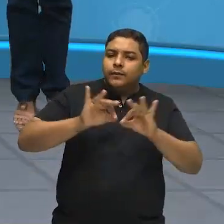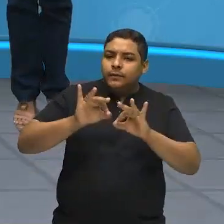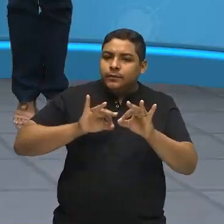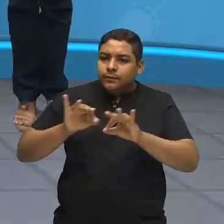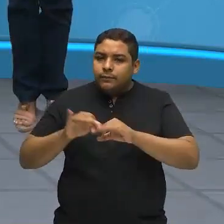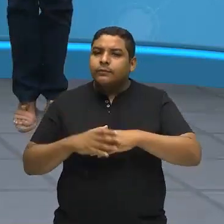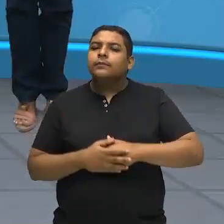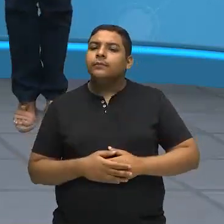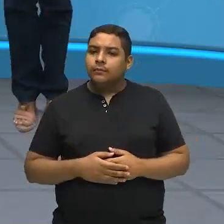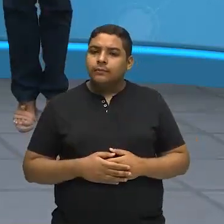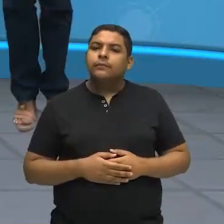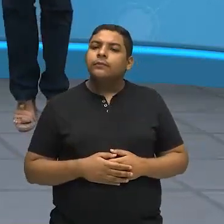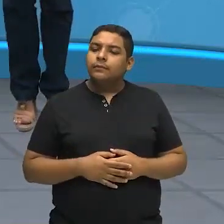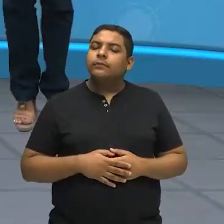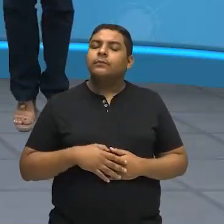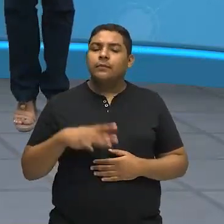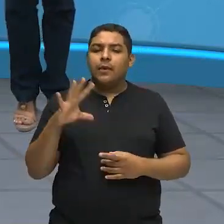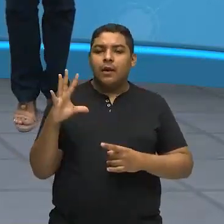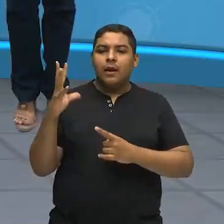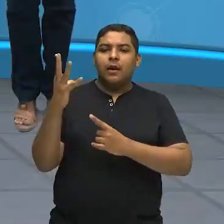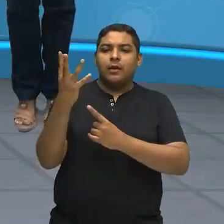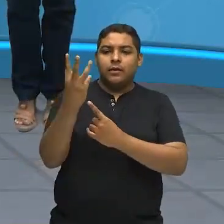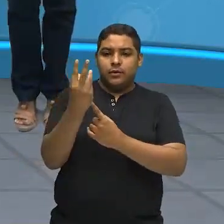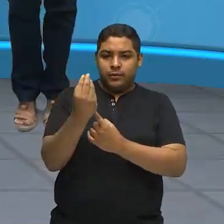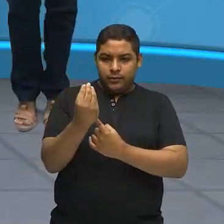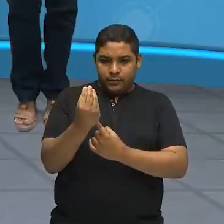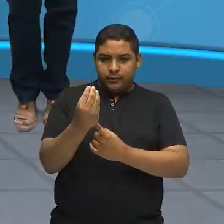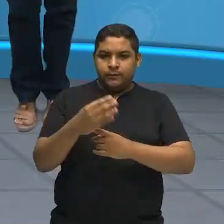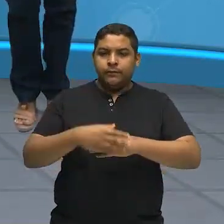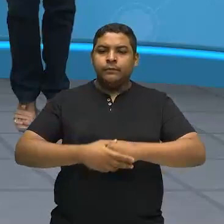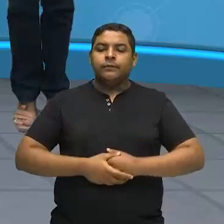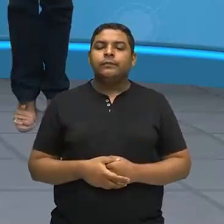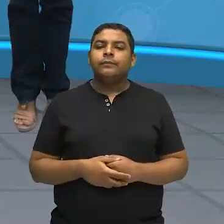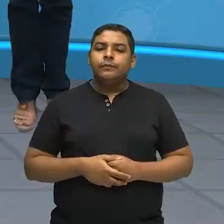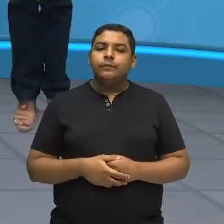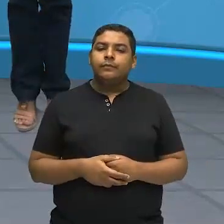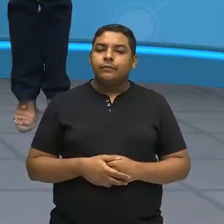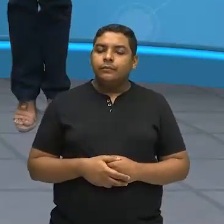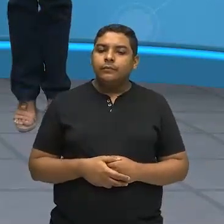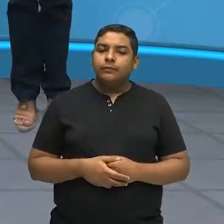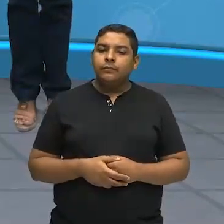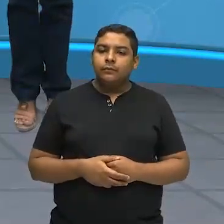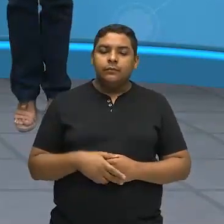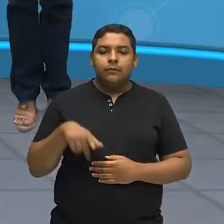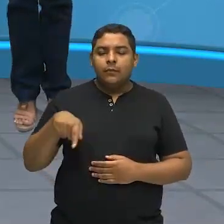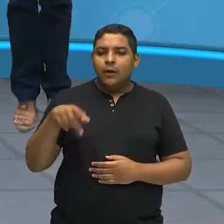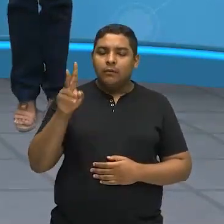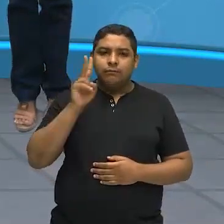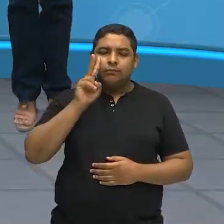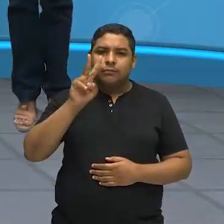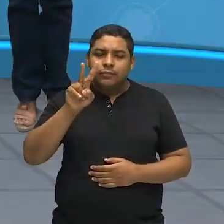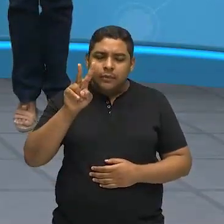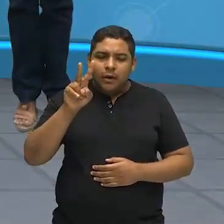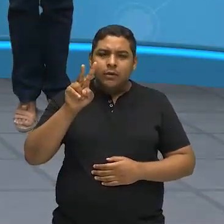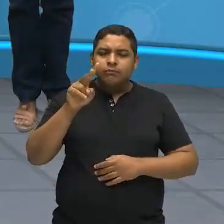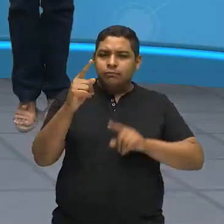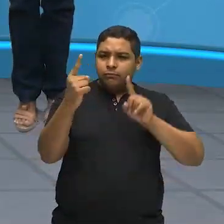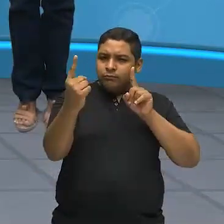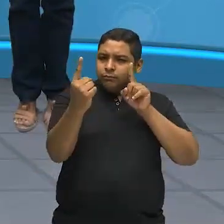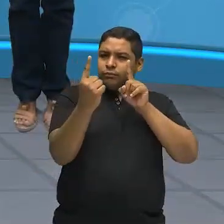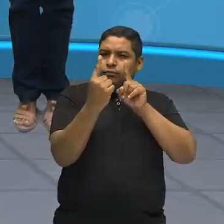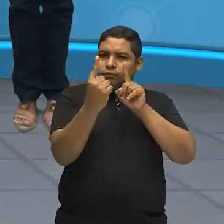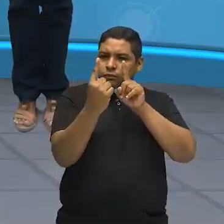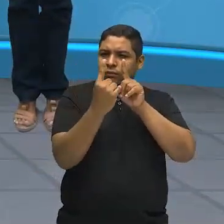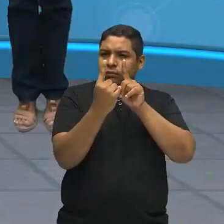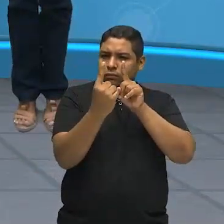artística. Olha que interessante. Então, quando o espectador ele se aproxima bem dessa